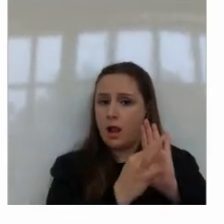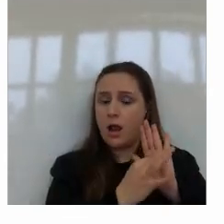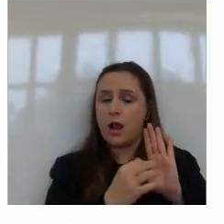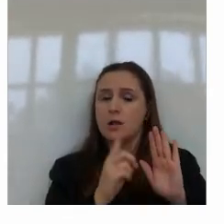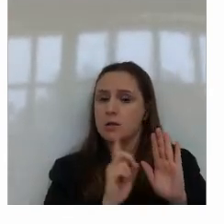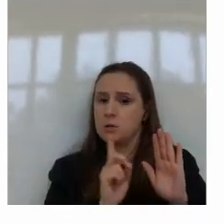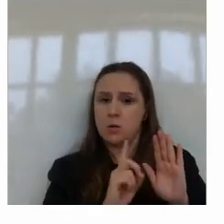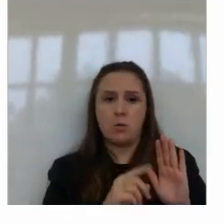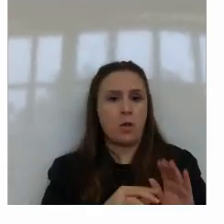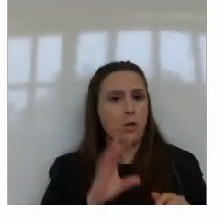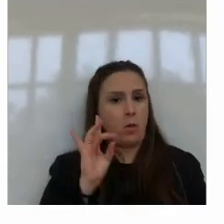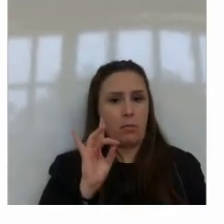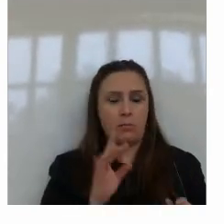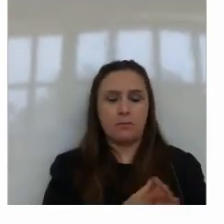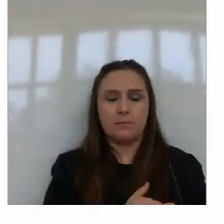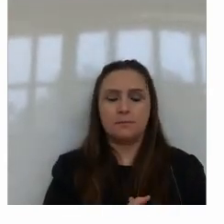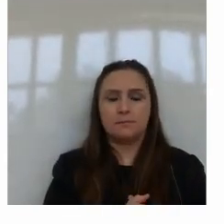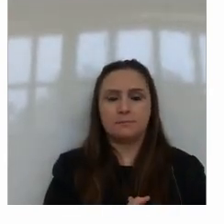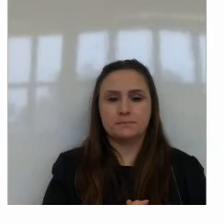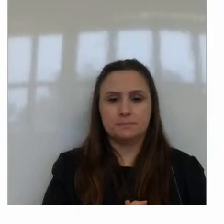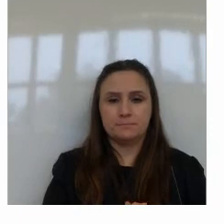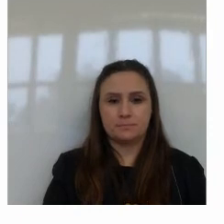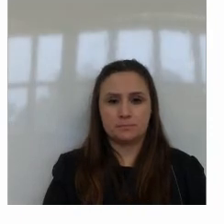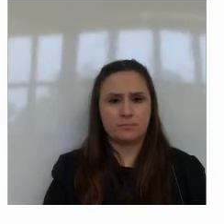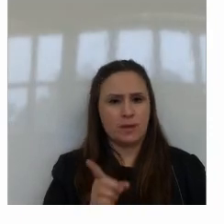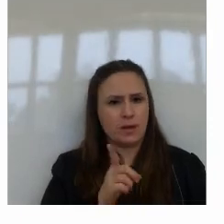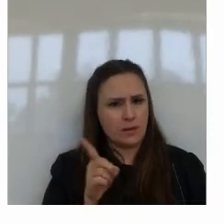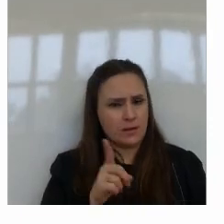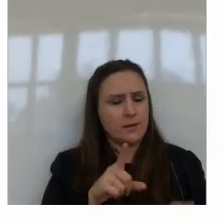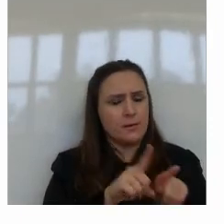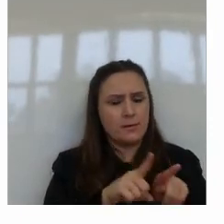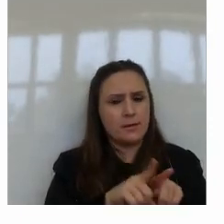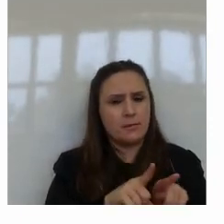marcar uma caixinha de declaração de que não é um plágio.